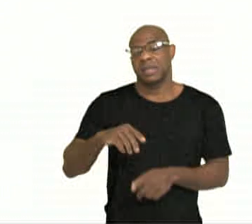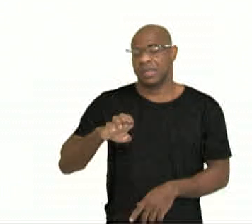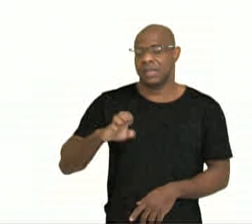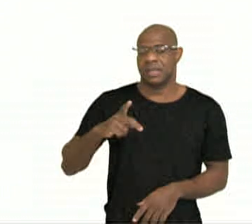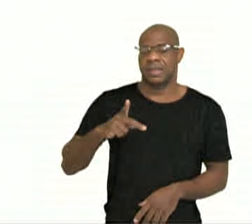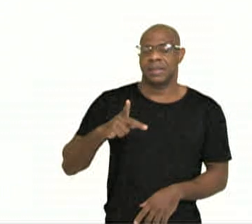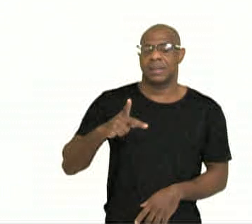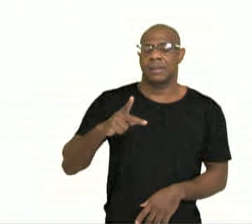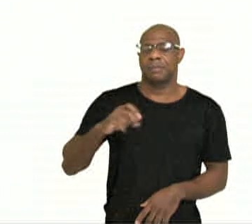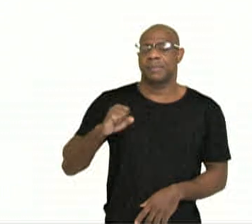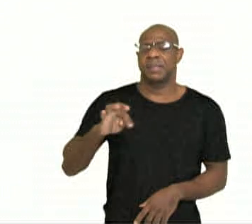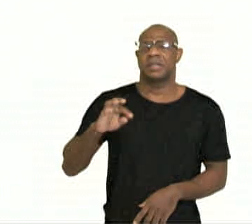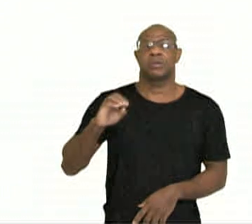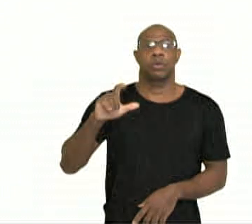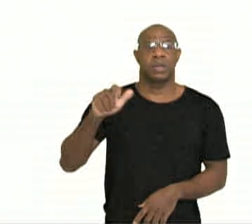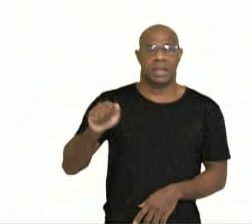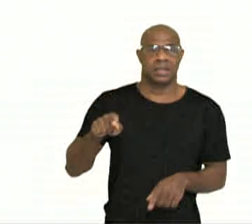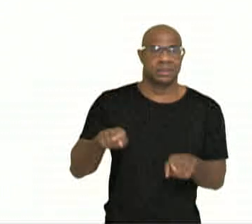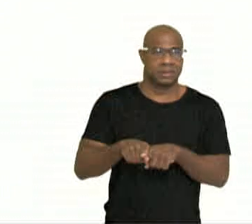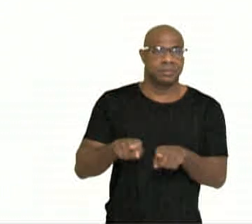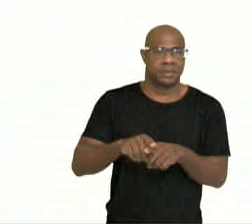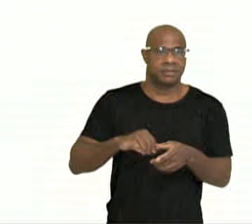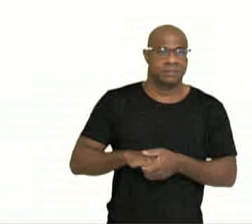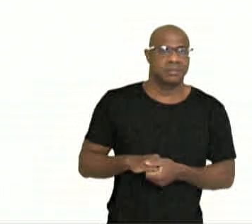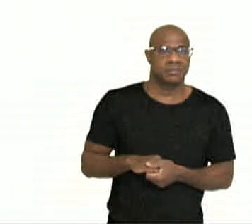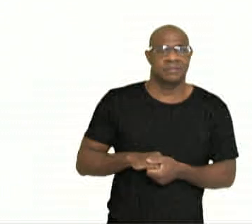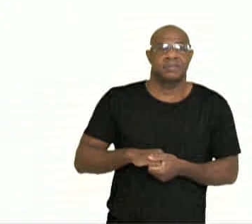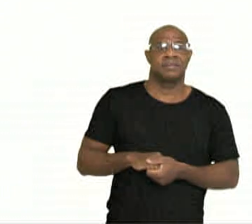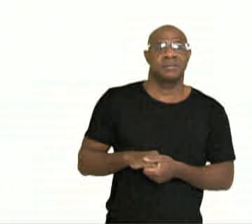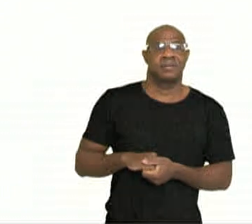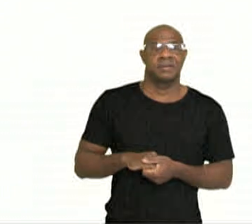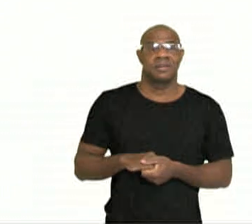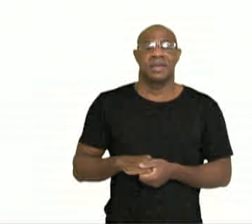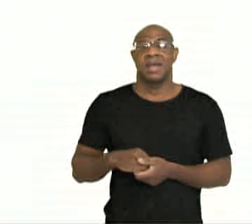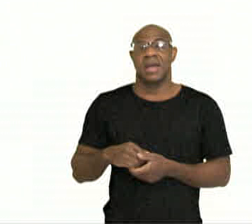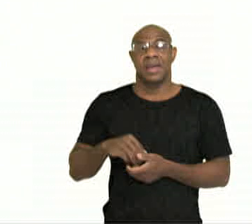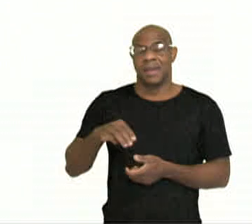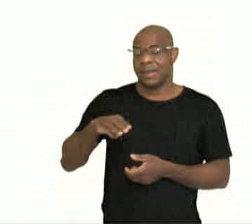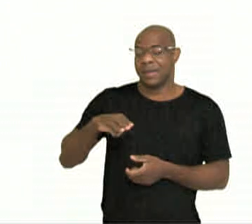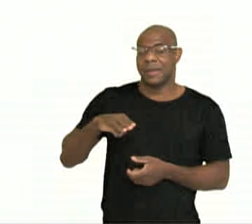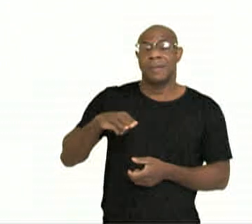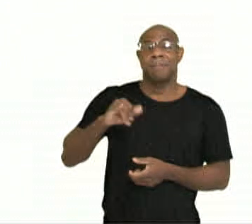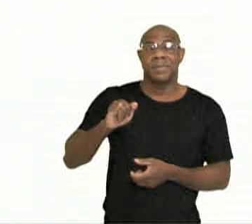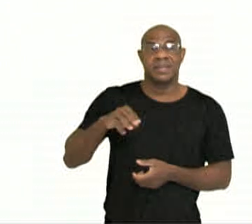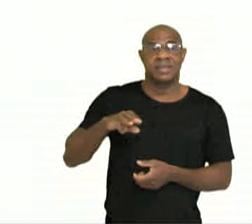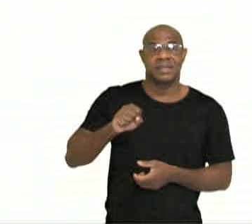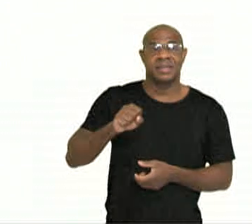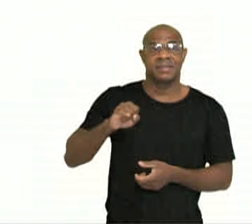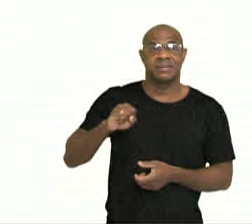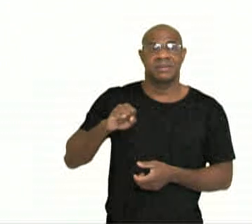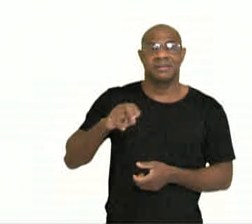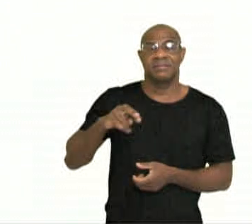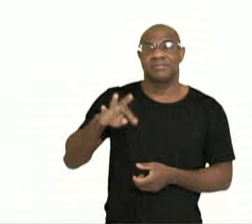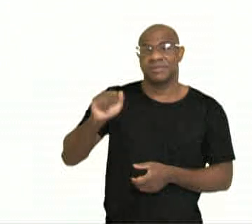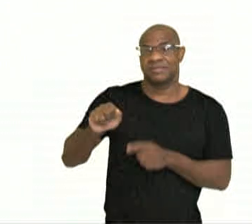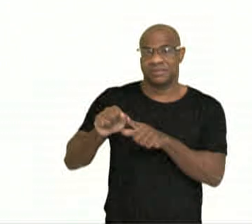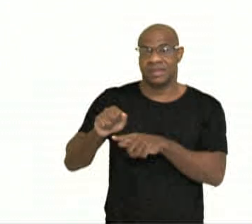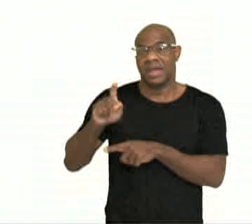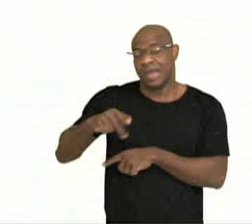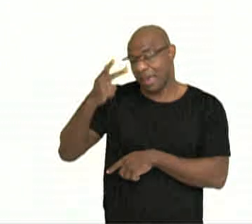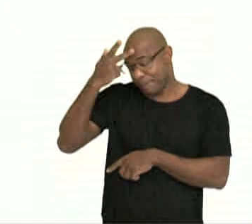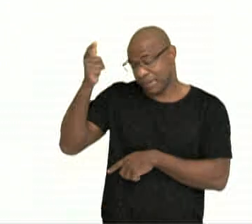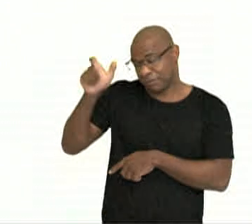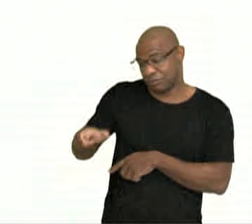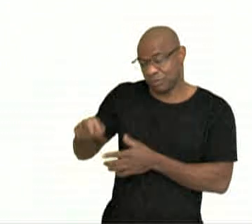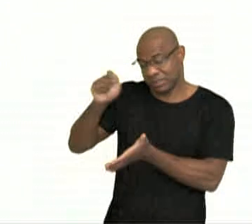Missiva nada mais é do que carta. E missivista é a pessoa que leva ou escreve uma missiva, né? Que tal você